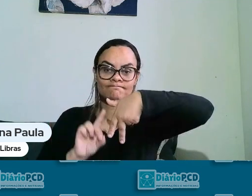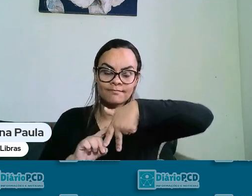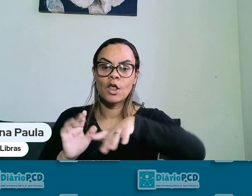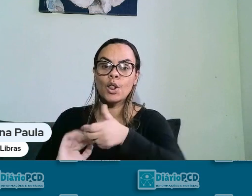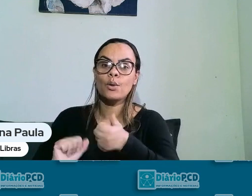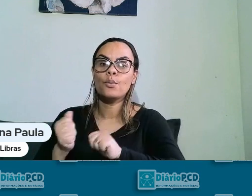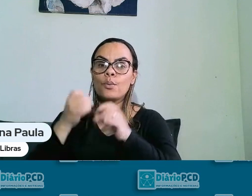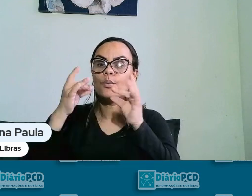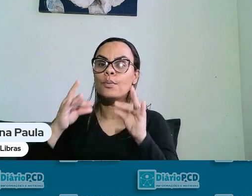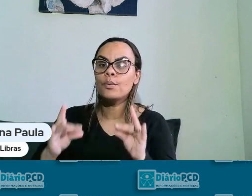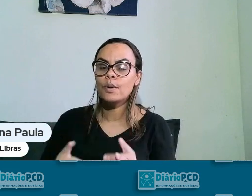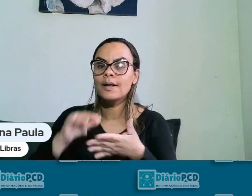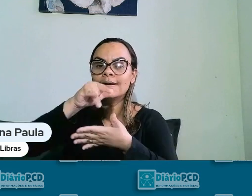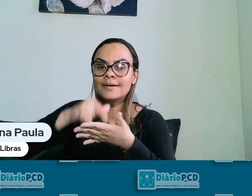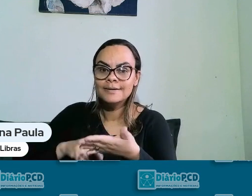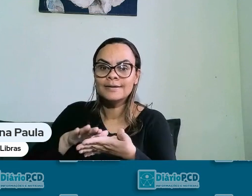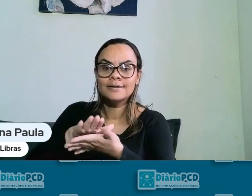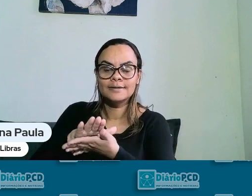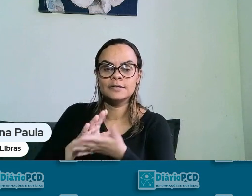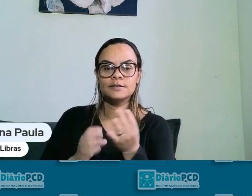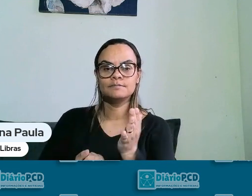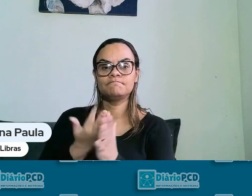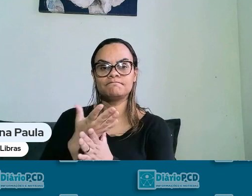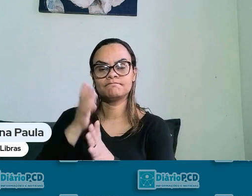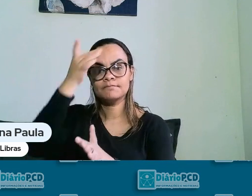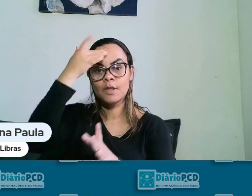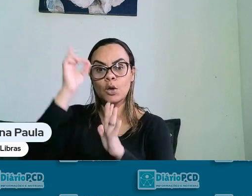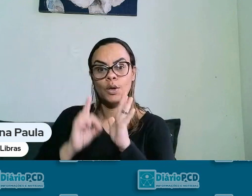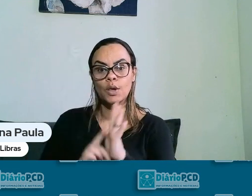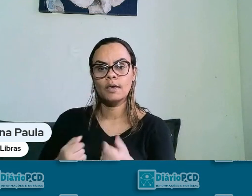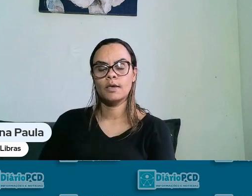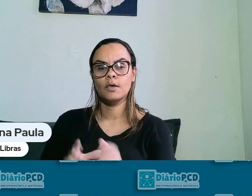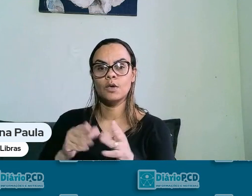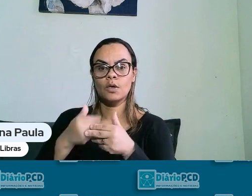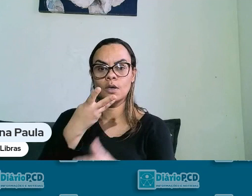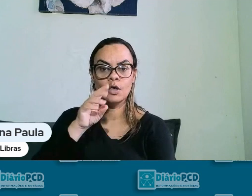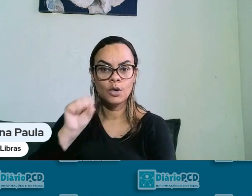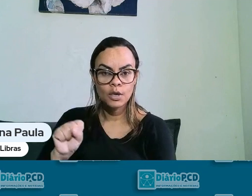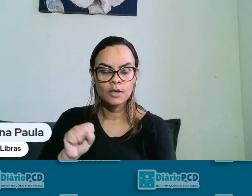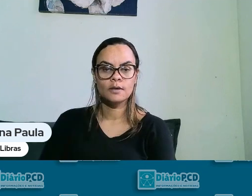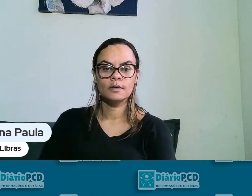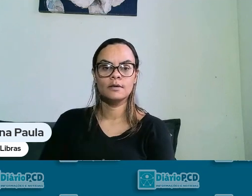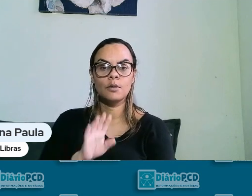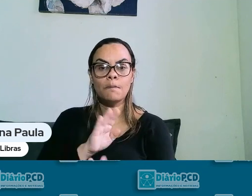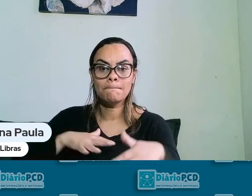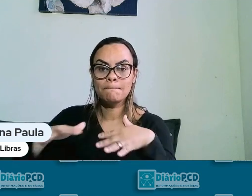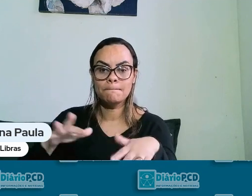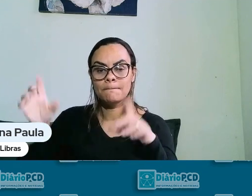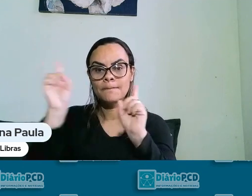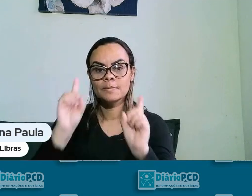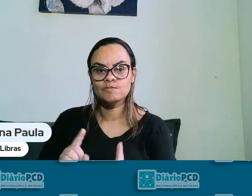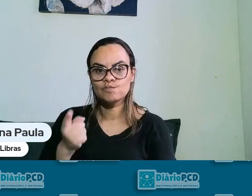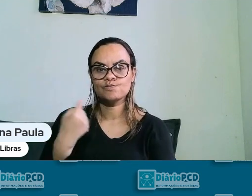dele sobre o documento que foi produzido pelo Diário PCD, pela Comissão 48 e pelo Movimento PCD.